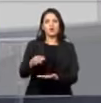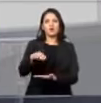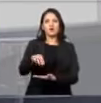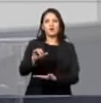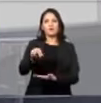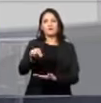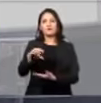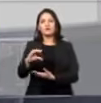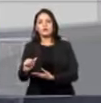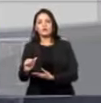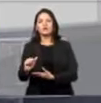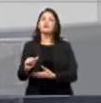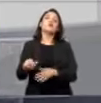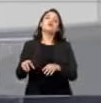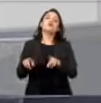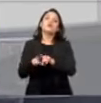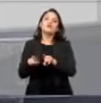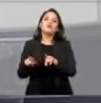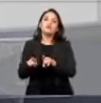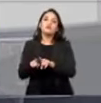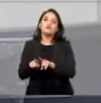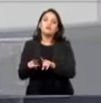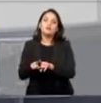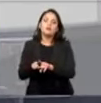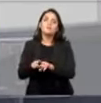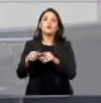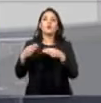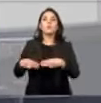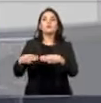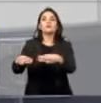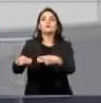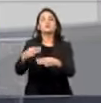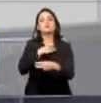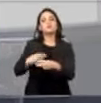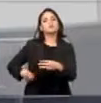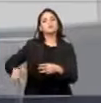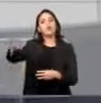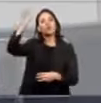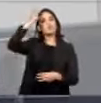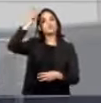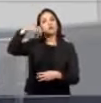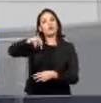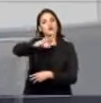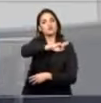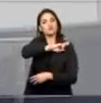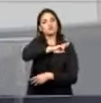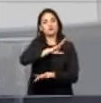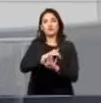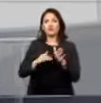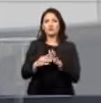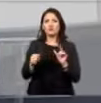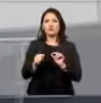da presidência ao ministro da Cultura. Tudo isso foi feito de forma